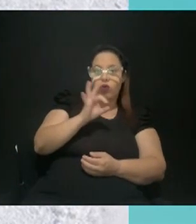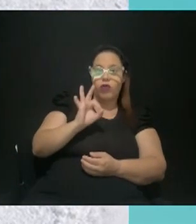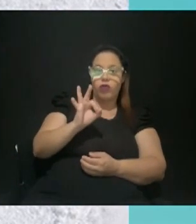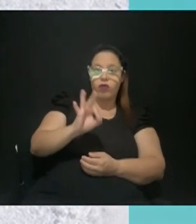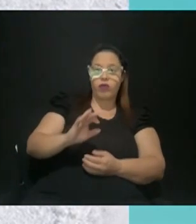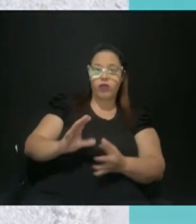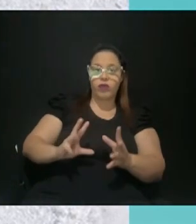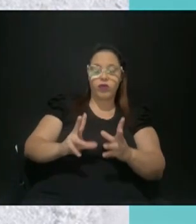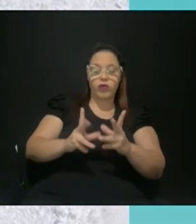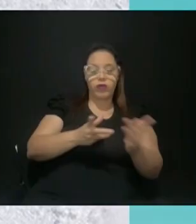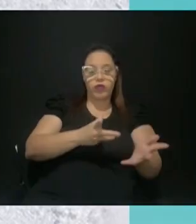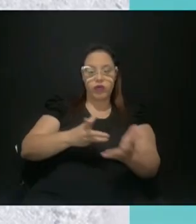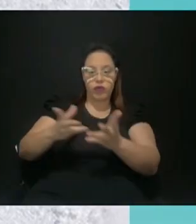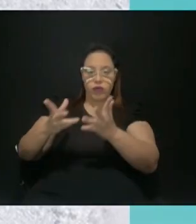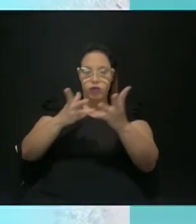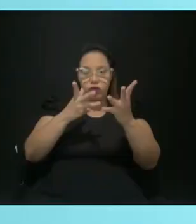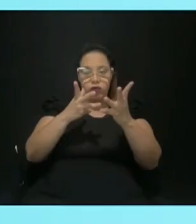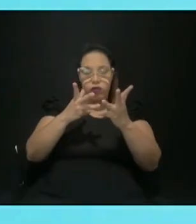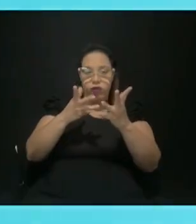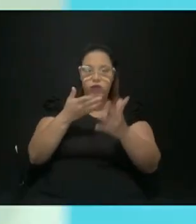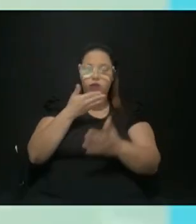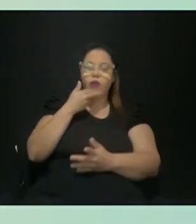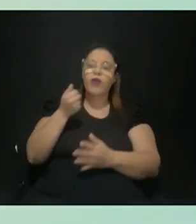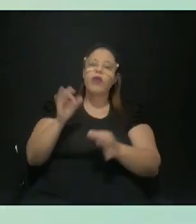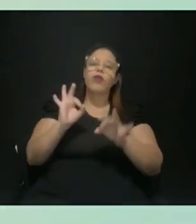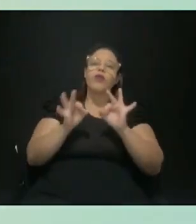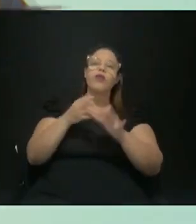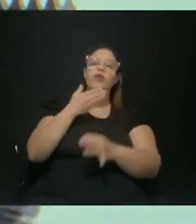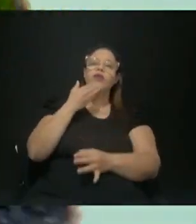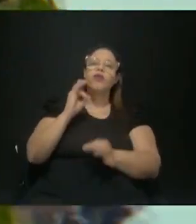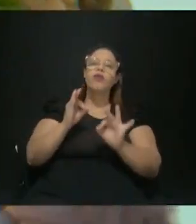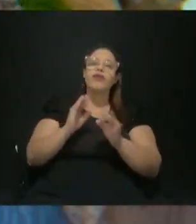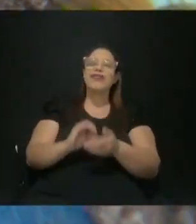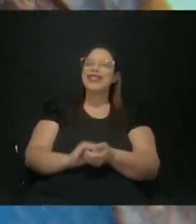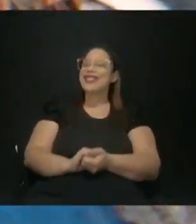mapeado usando os melhores padrões modernos.